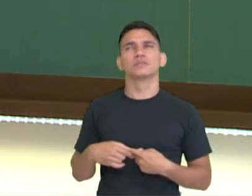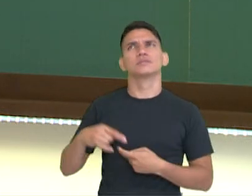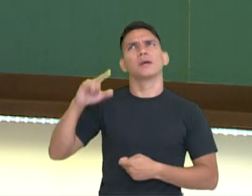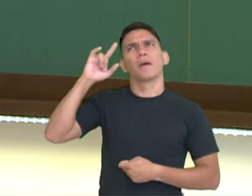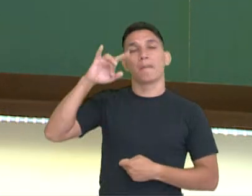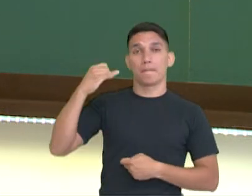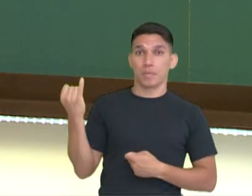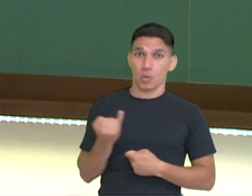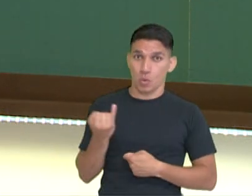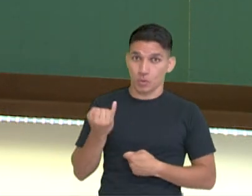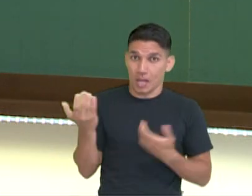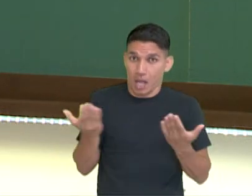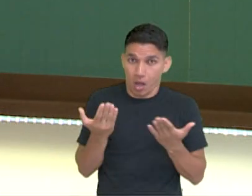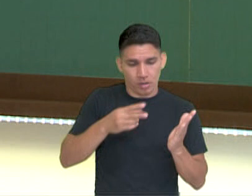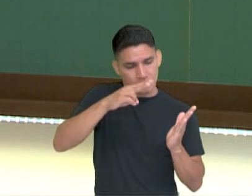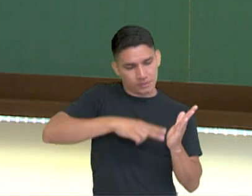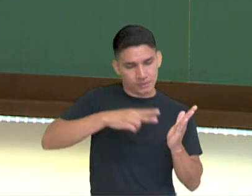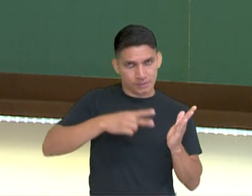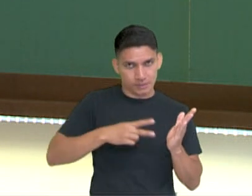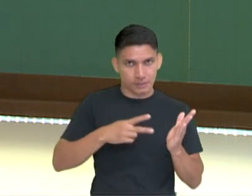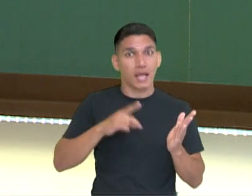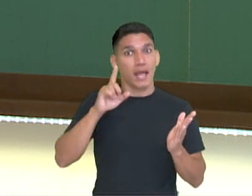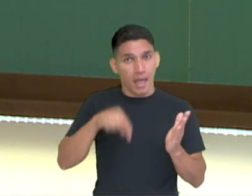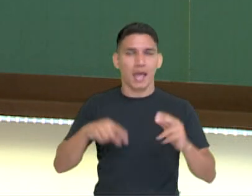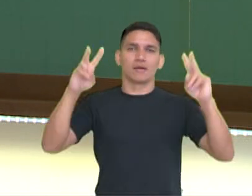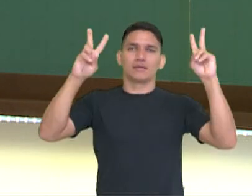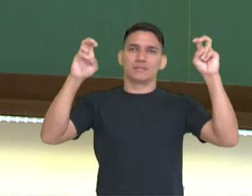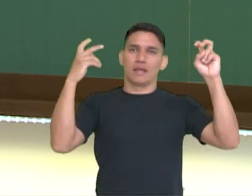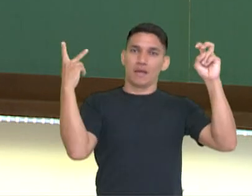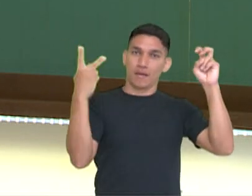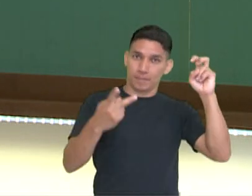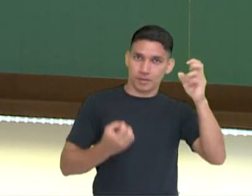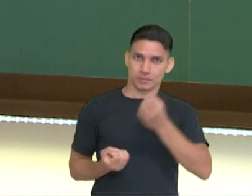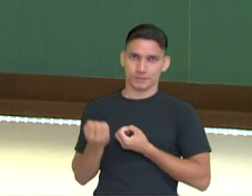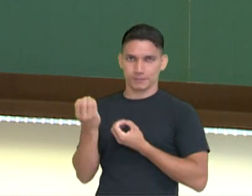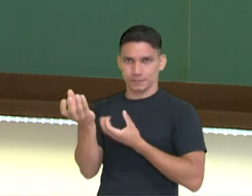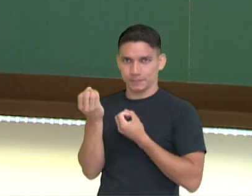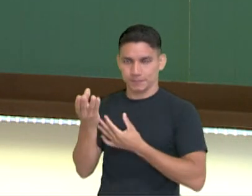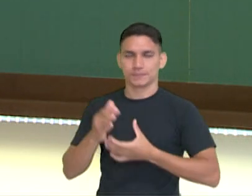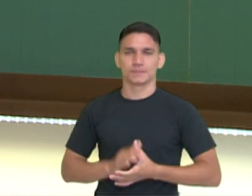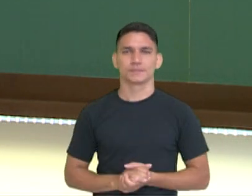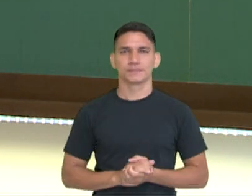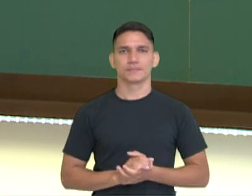quarentena, esse vai ser o tema aí da sua notícia.